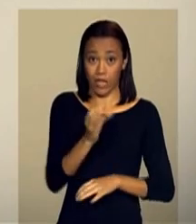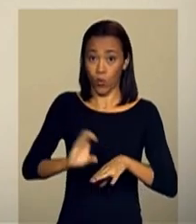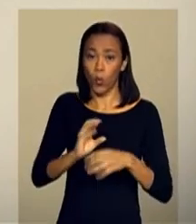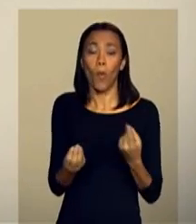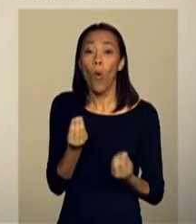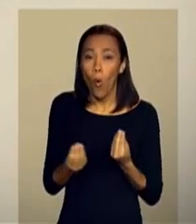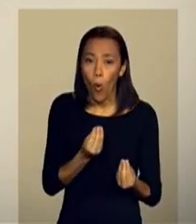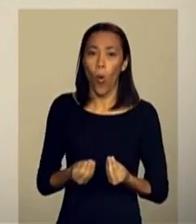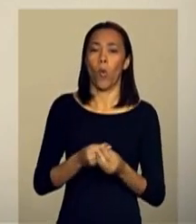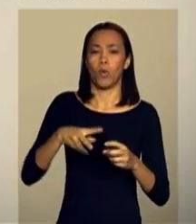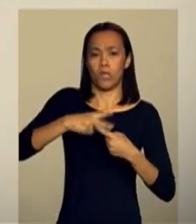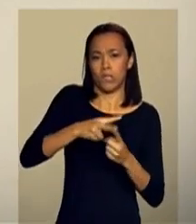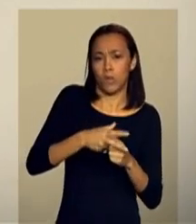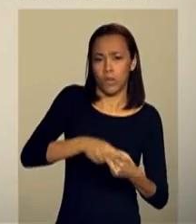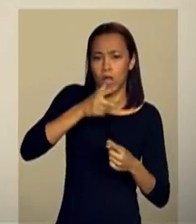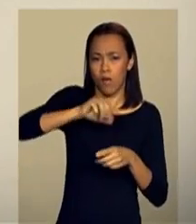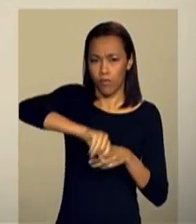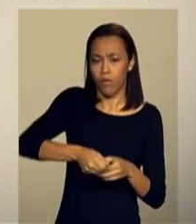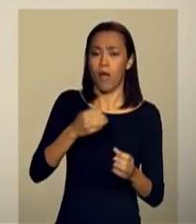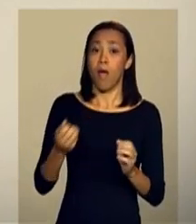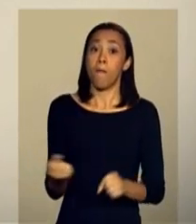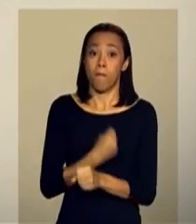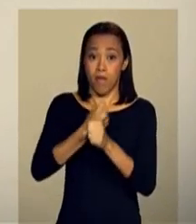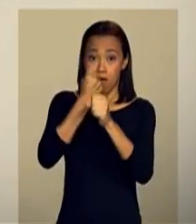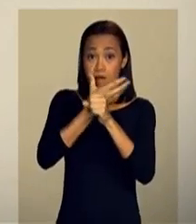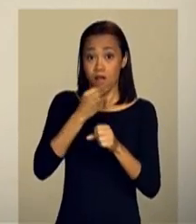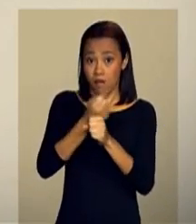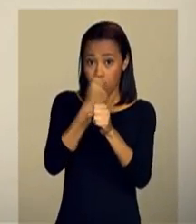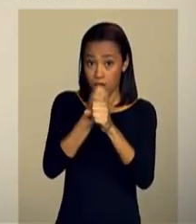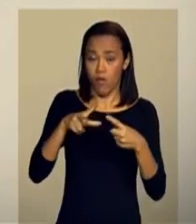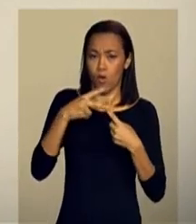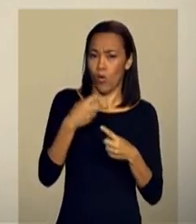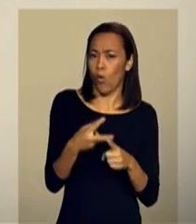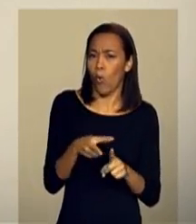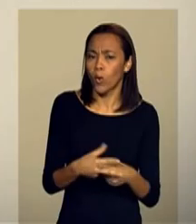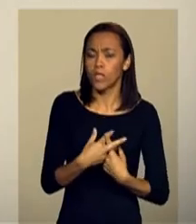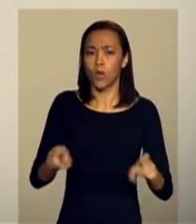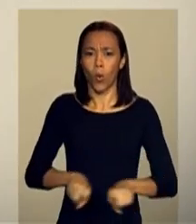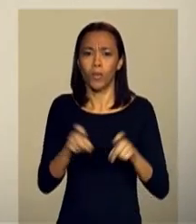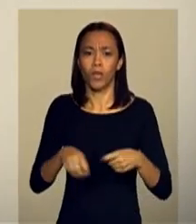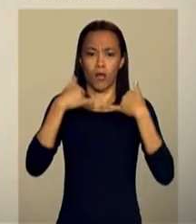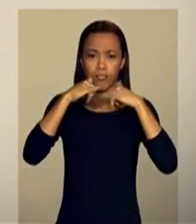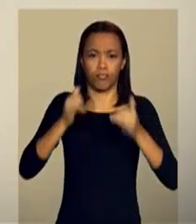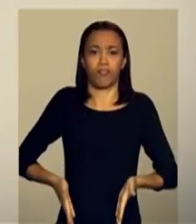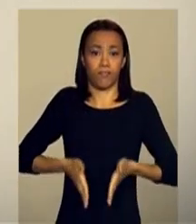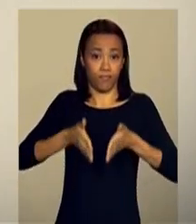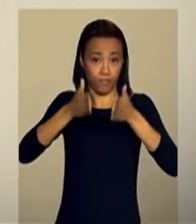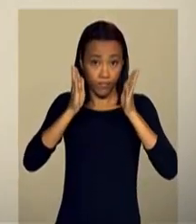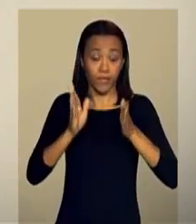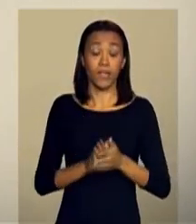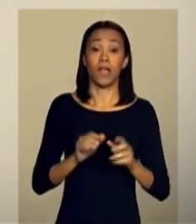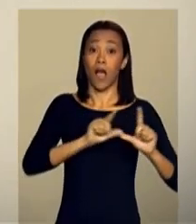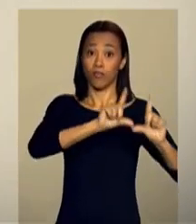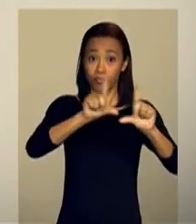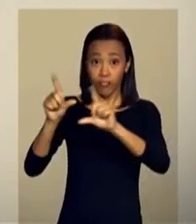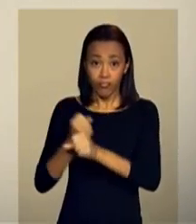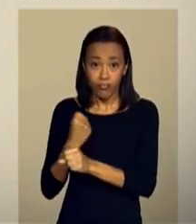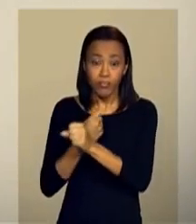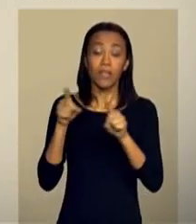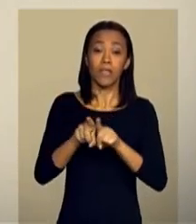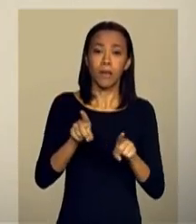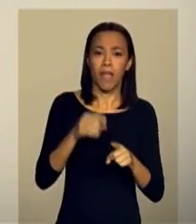como o de torneiro mecânico, pedreiro, manutenção de computadores, eletricista predial, azulista,